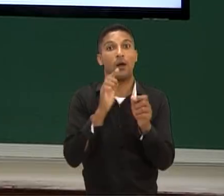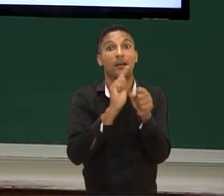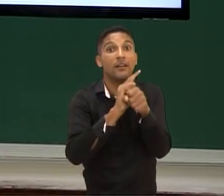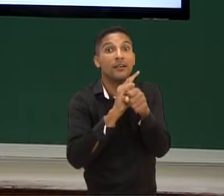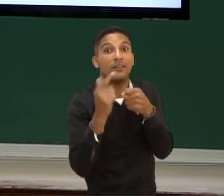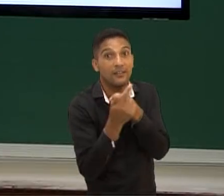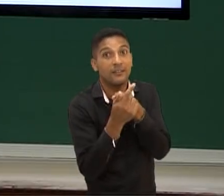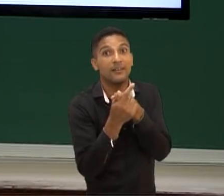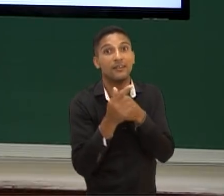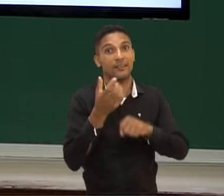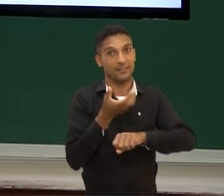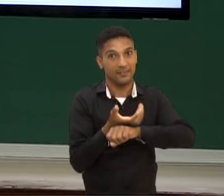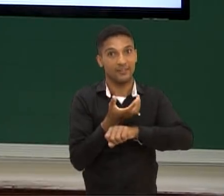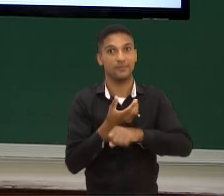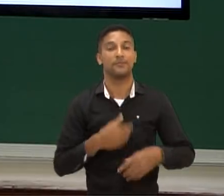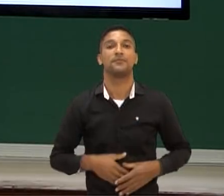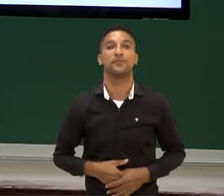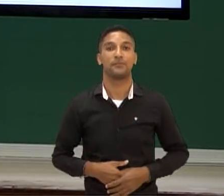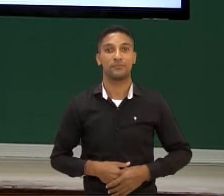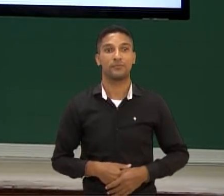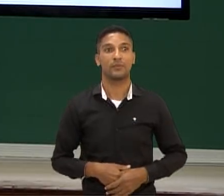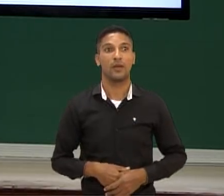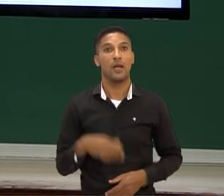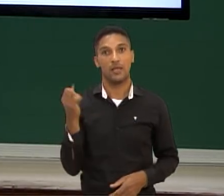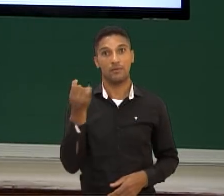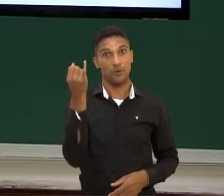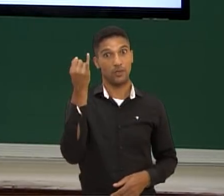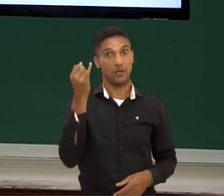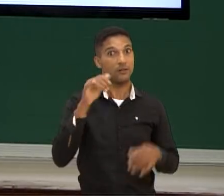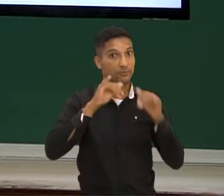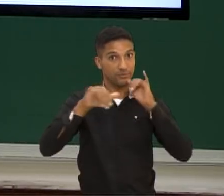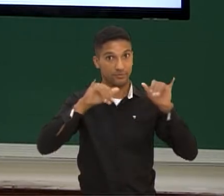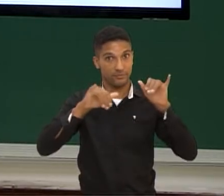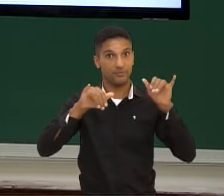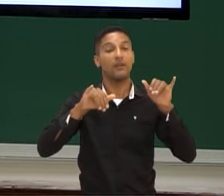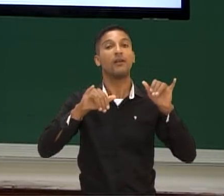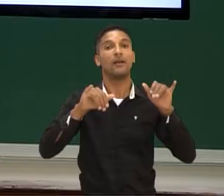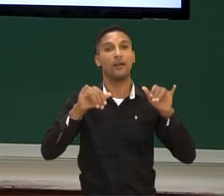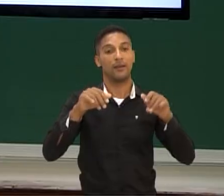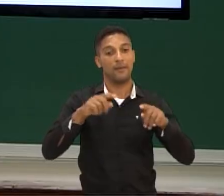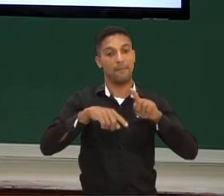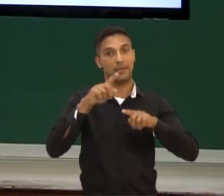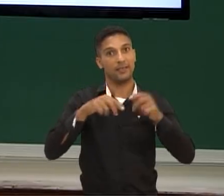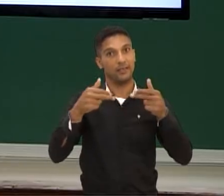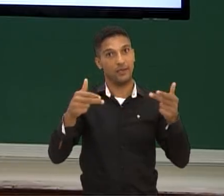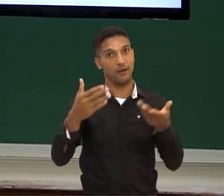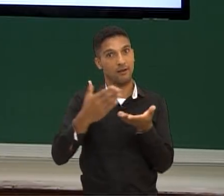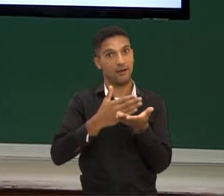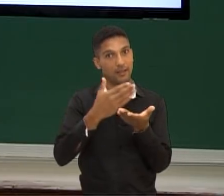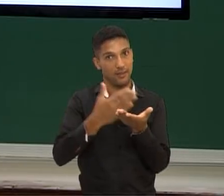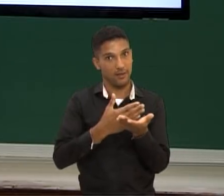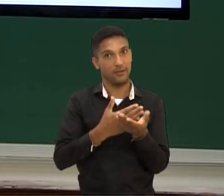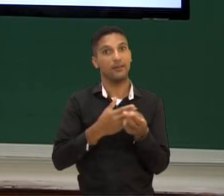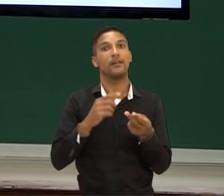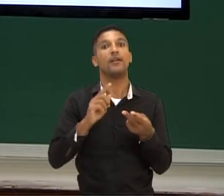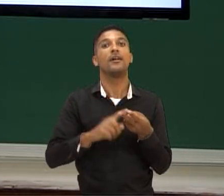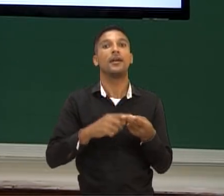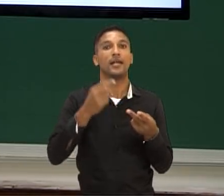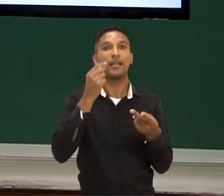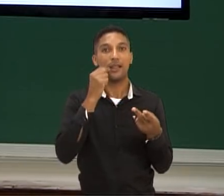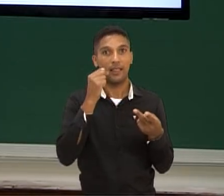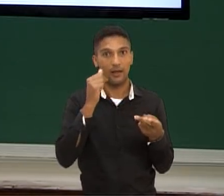Só que antes do início das nossas aulas, é importante que vocês tenham os seus materiais organizados. Lembram? Caderno,